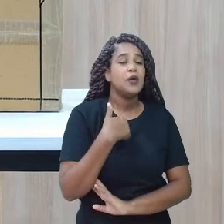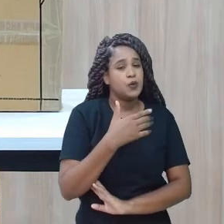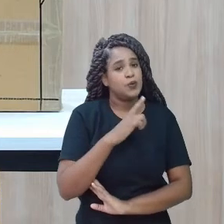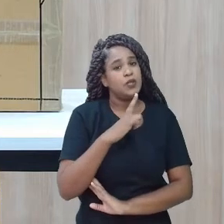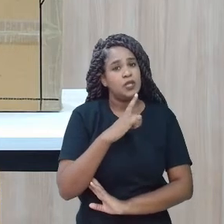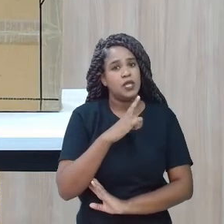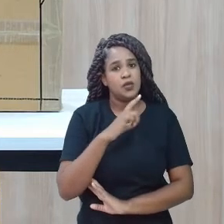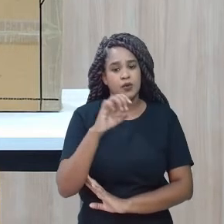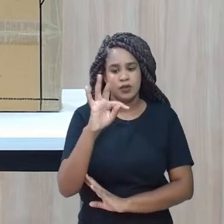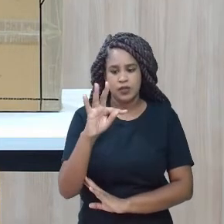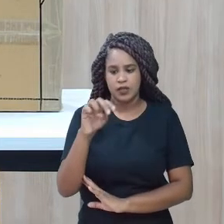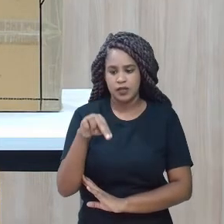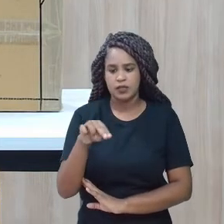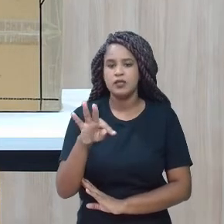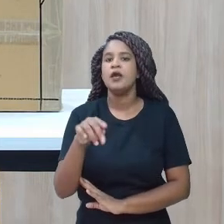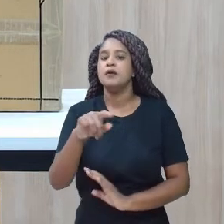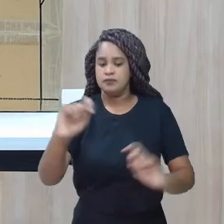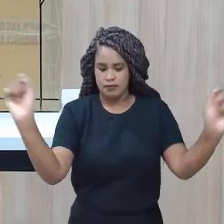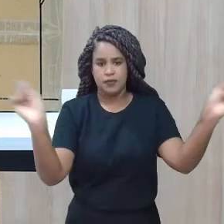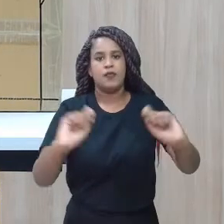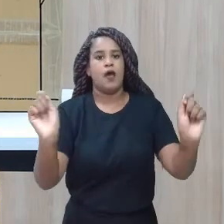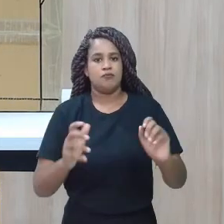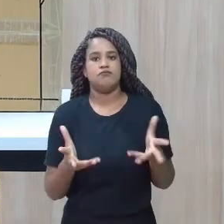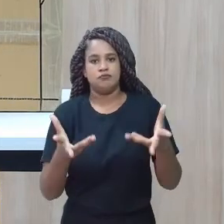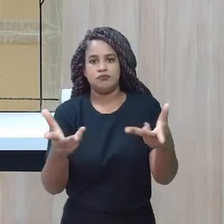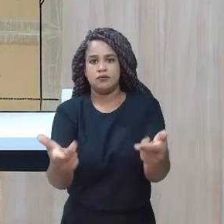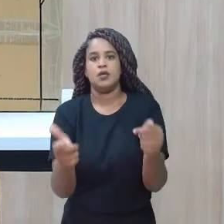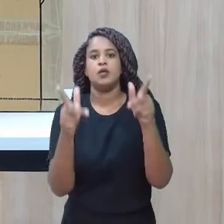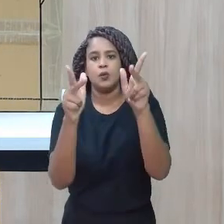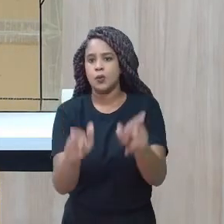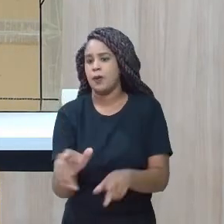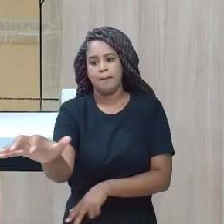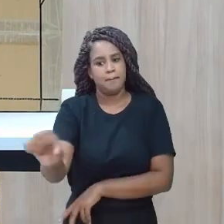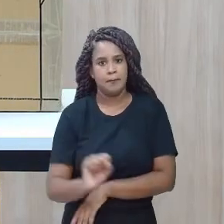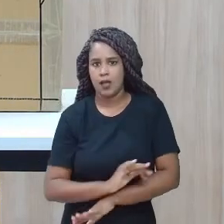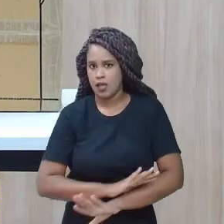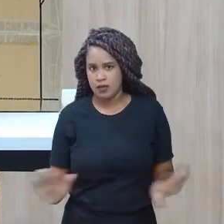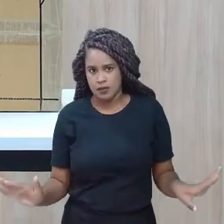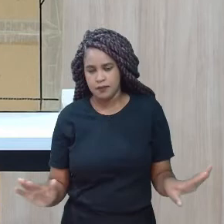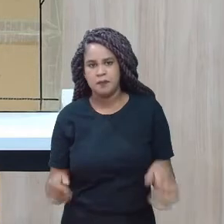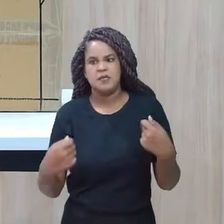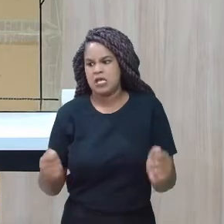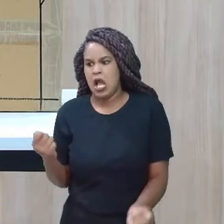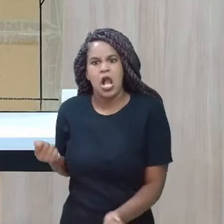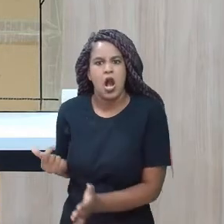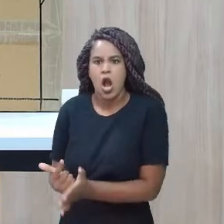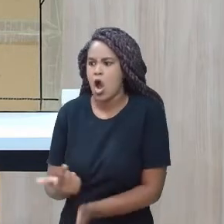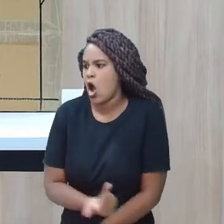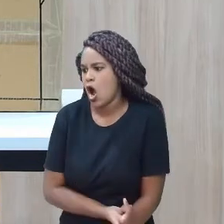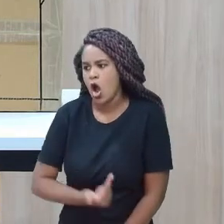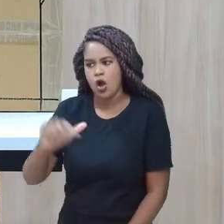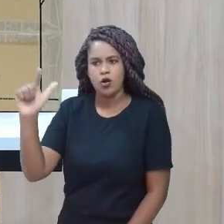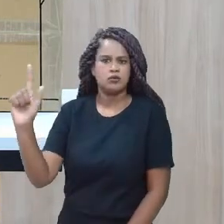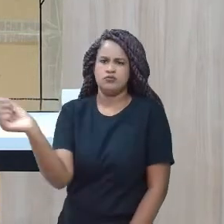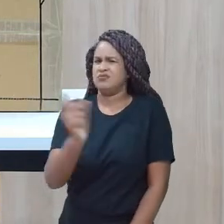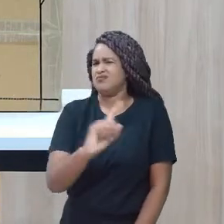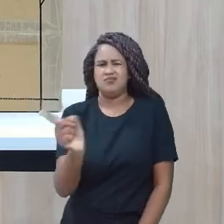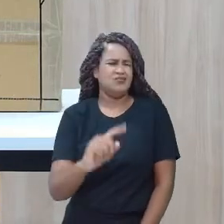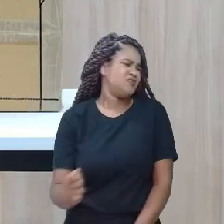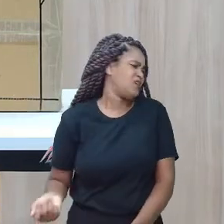branco guardado, vai ficar maravilhoso igual, ok? Não precisa comprar, comprar não está